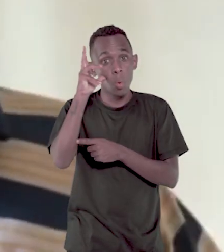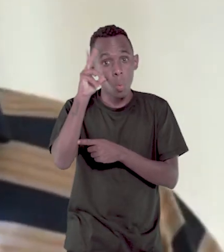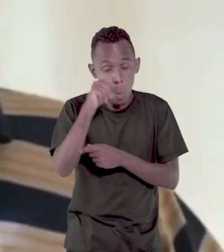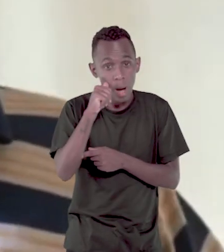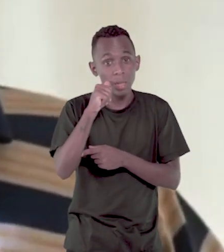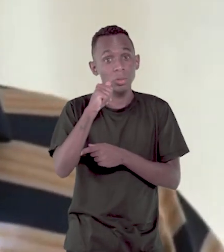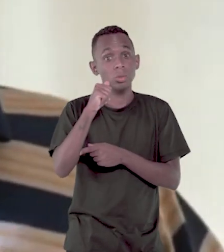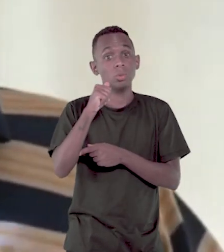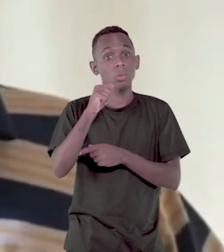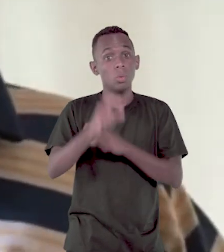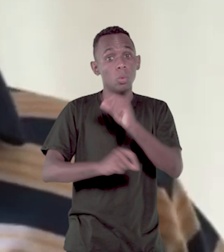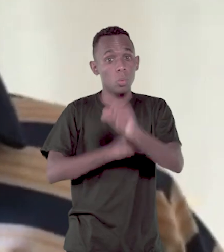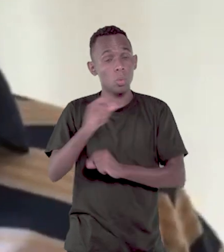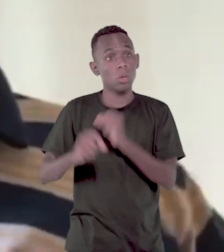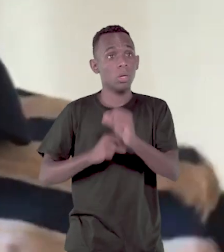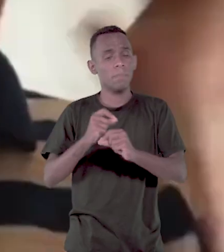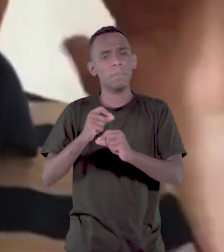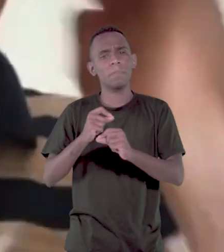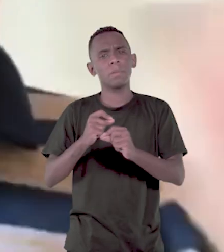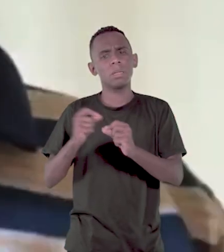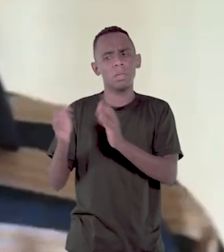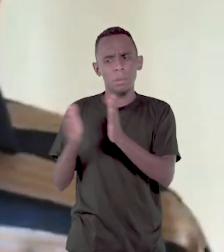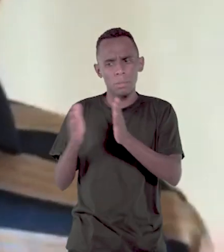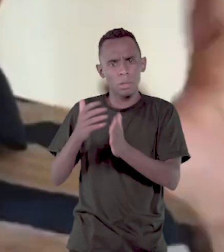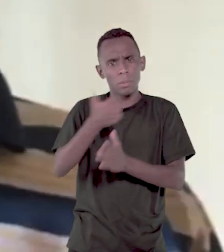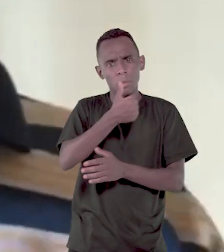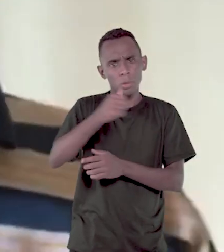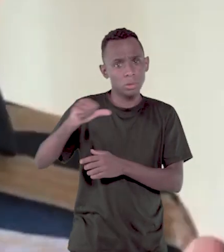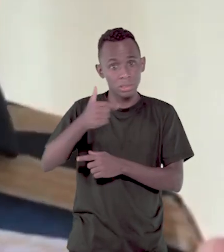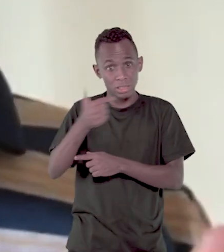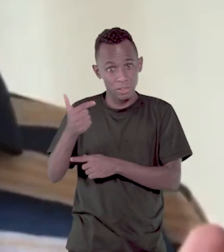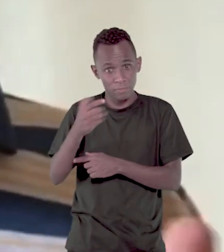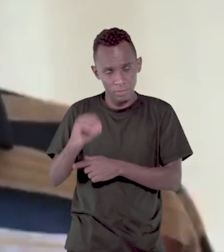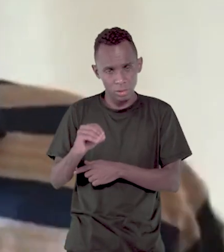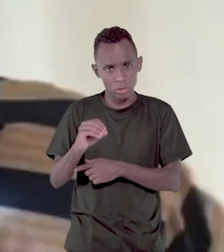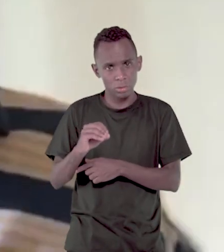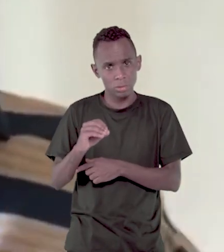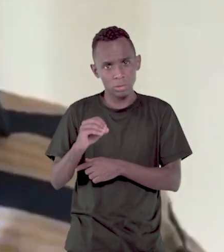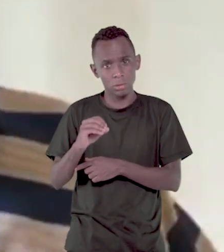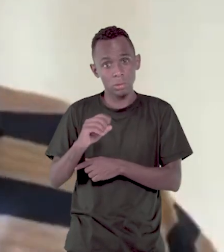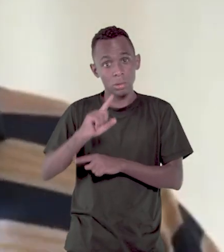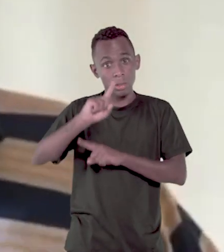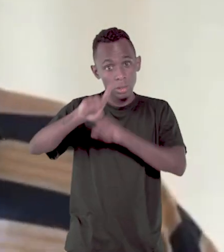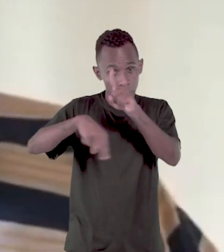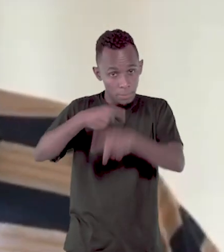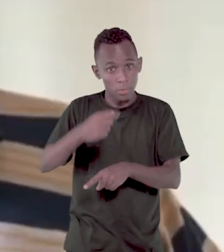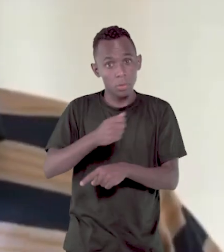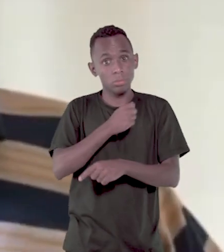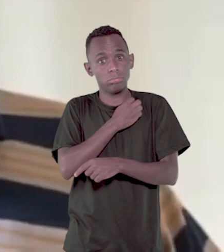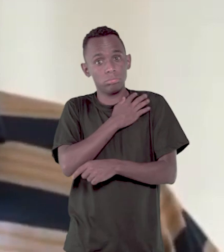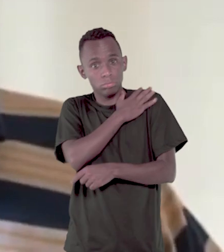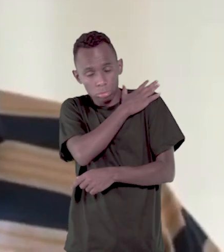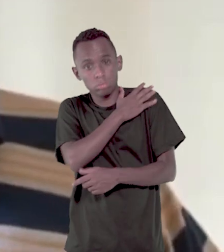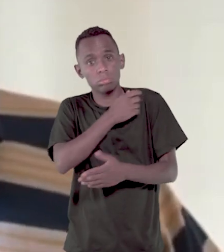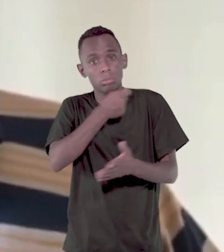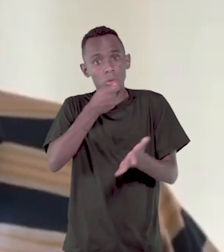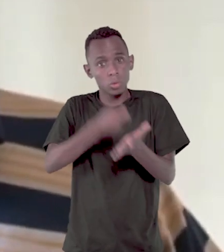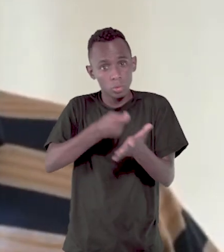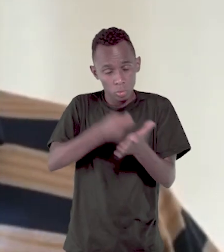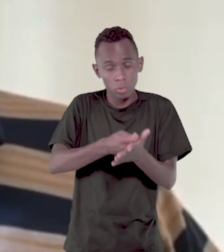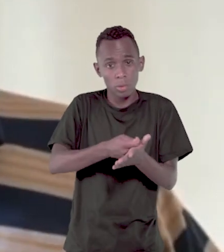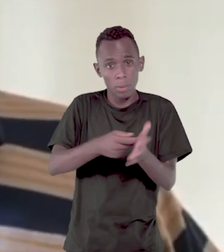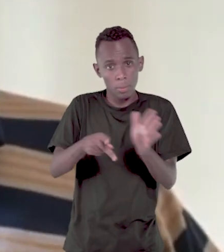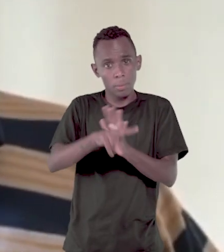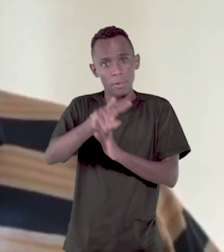Eu acho que o modernismo é só a década de 20. Quando vem o golpe civil-militar